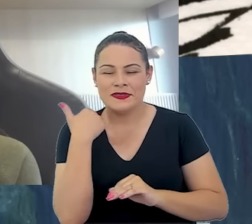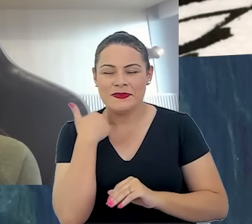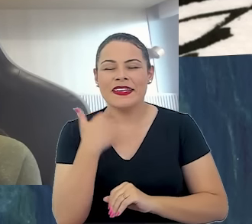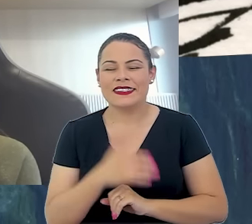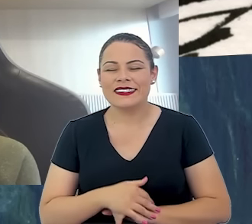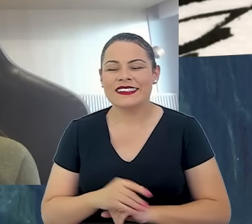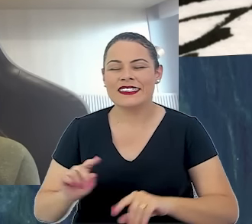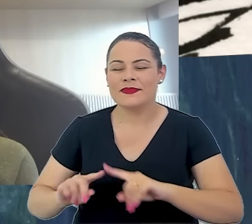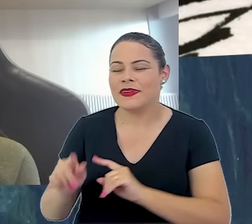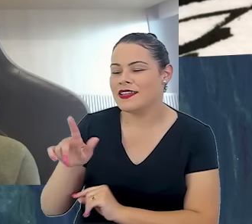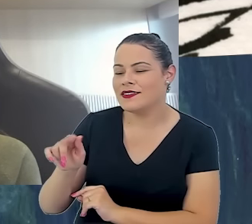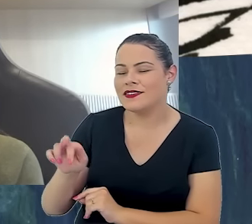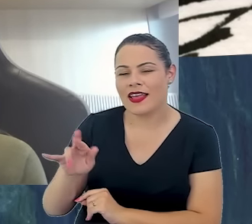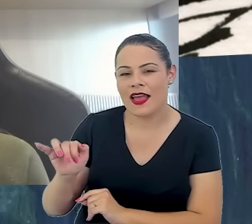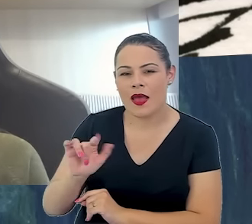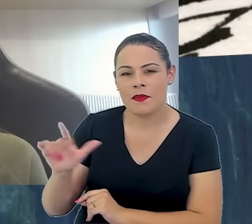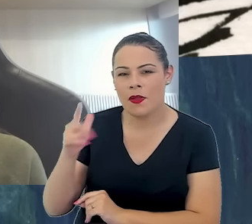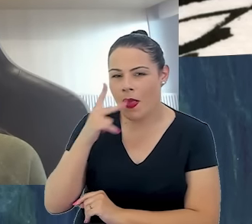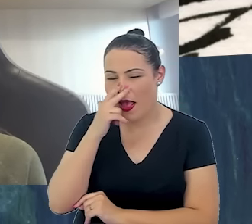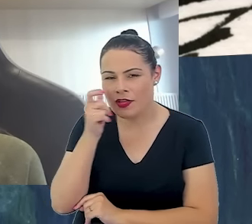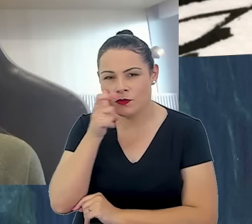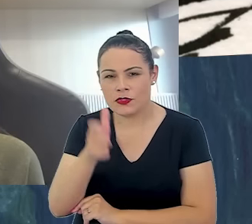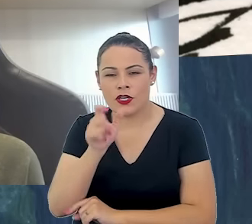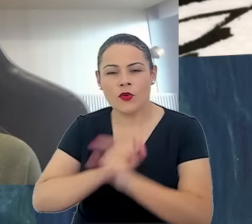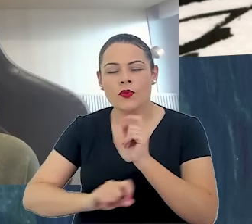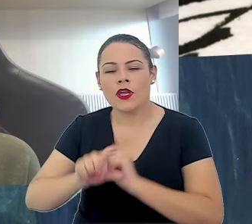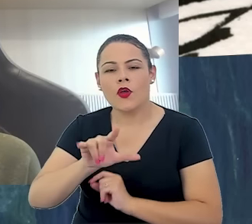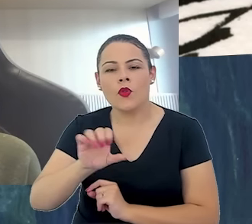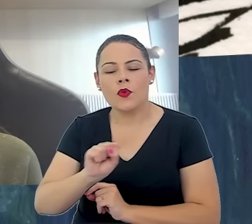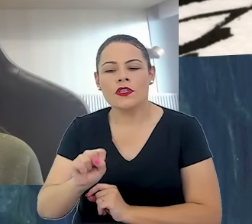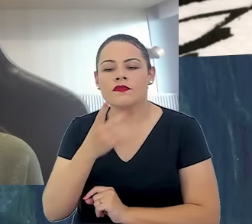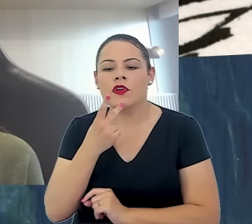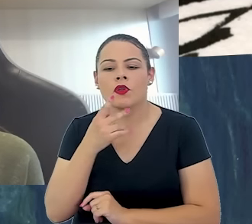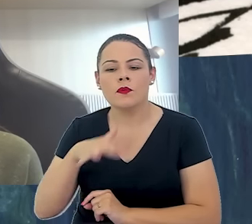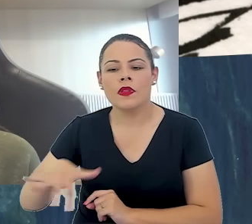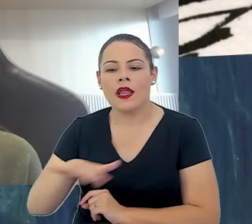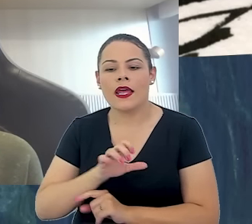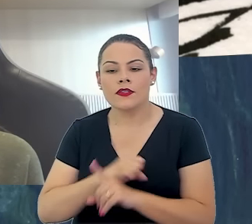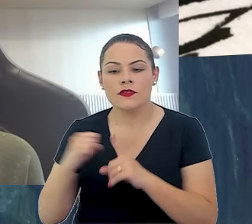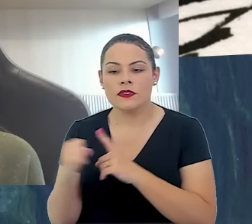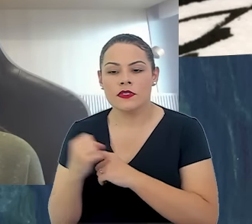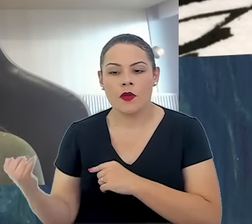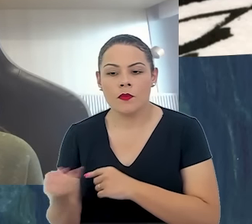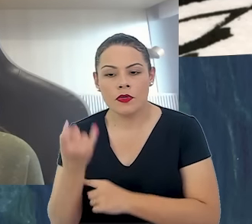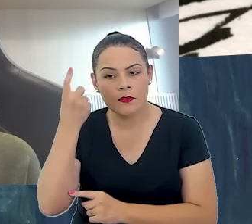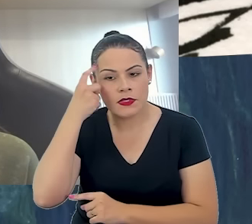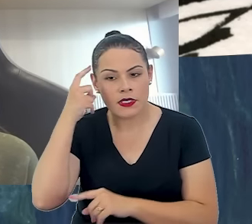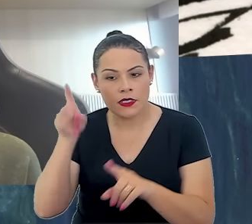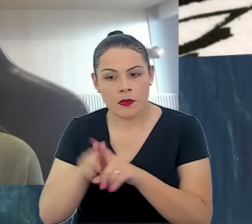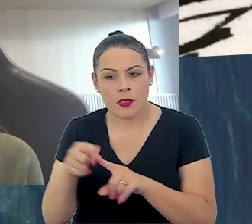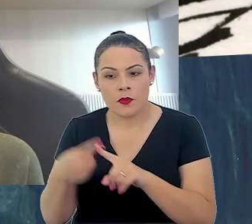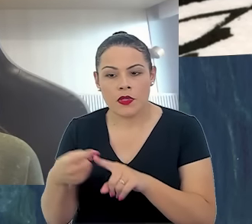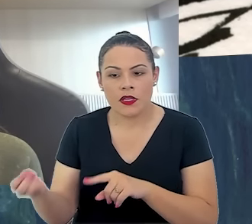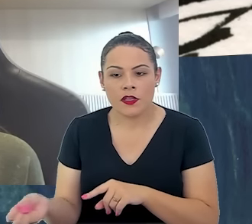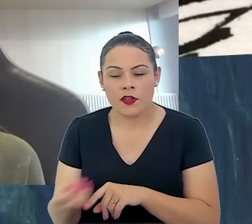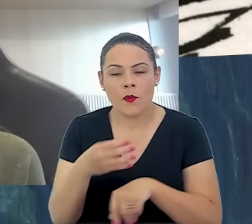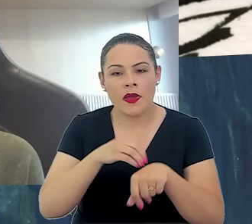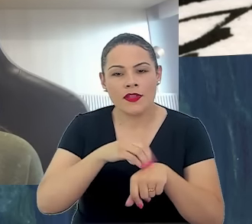o o o o Gabriel é muito interessante que o luí colocou essa parte social né E essa nova